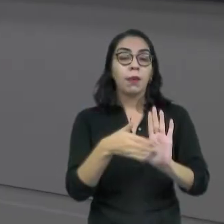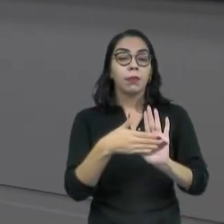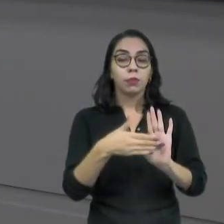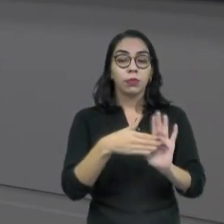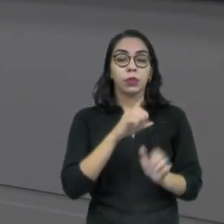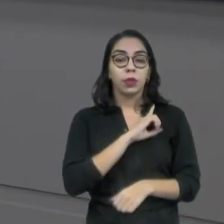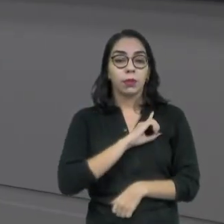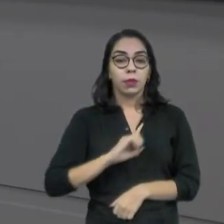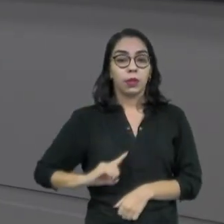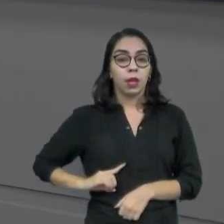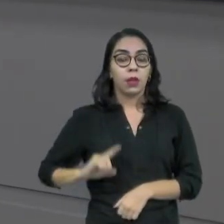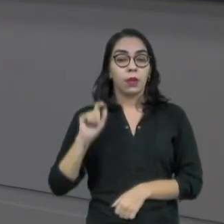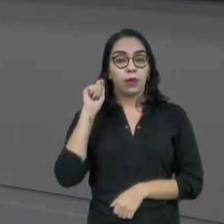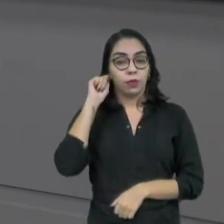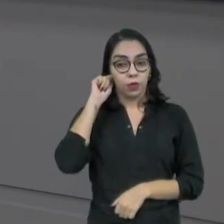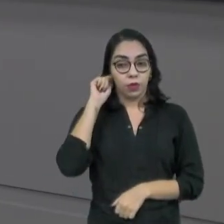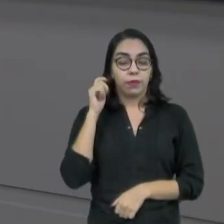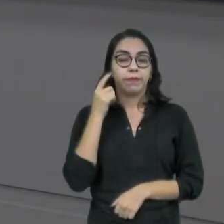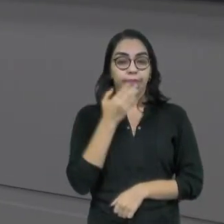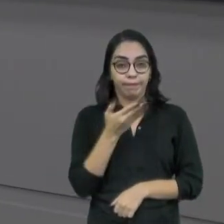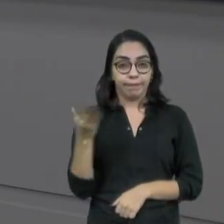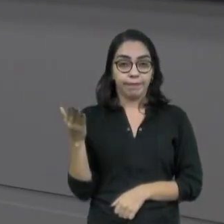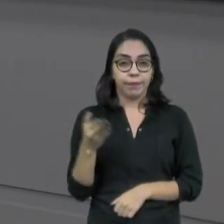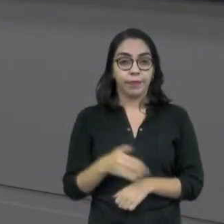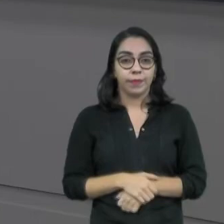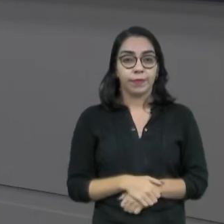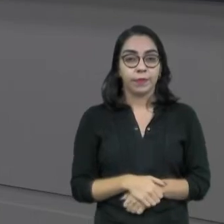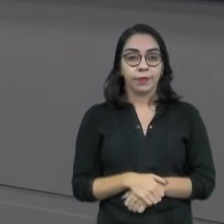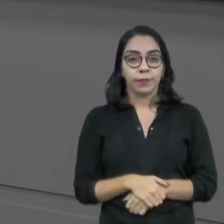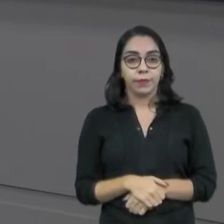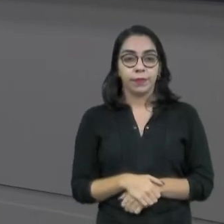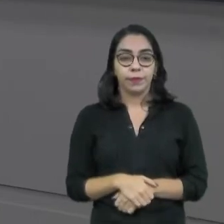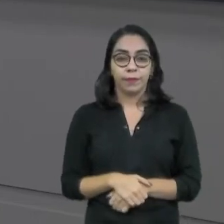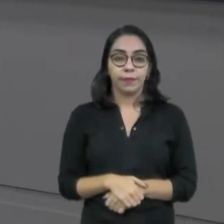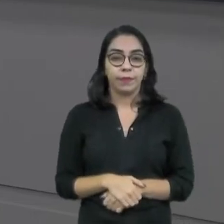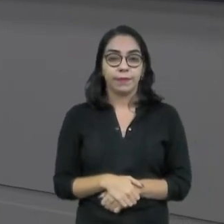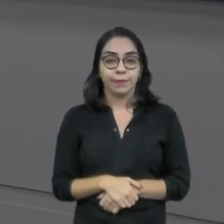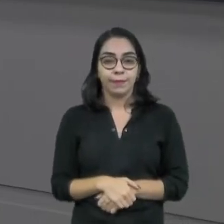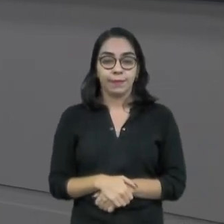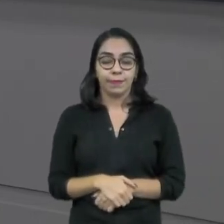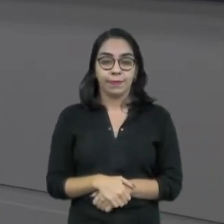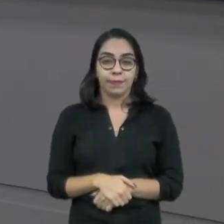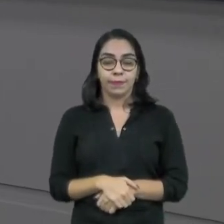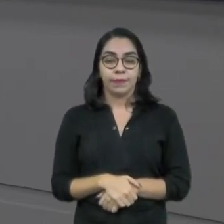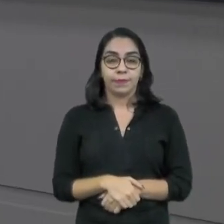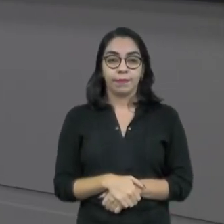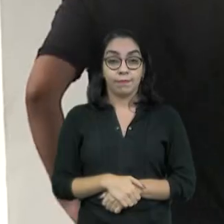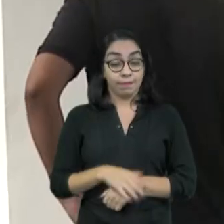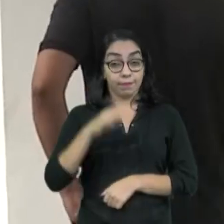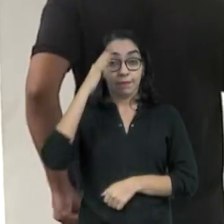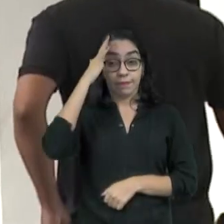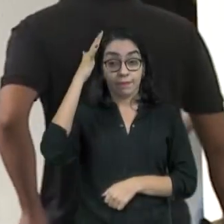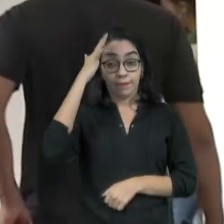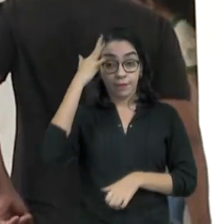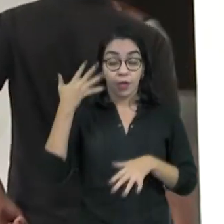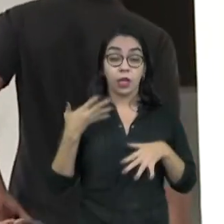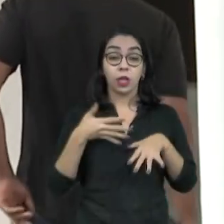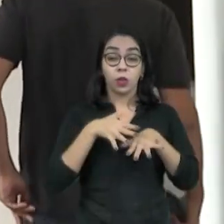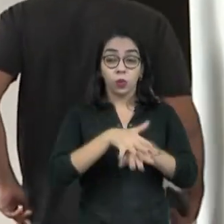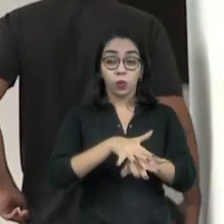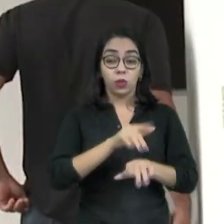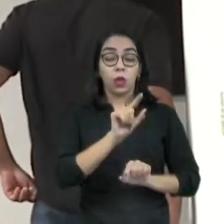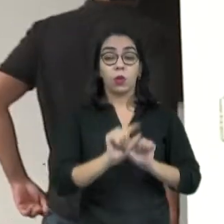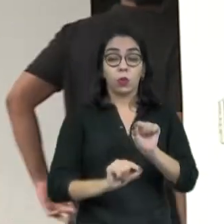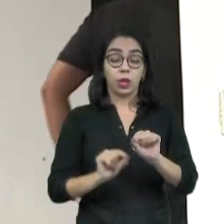aud Mota vamos ver juntos aqui na reportagem a iniciativa de inclusão possibilita que